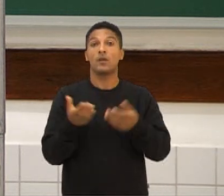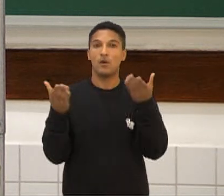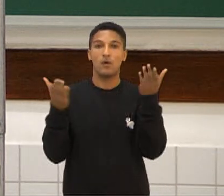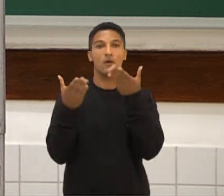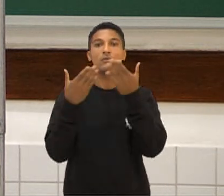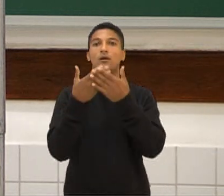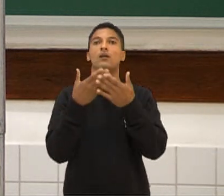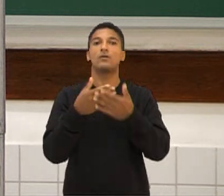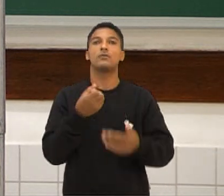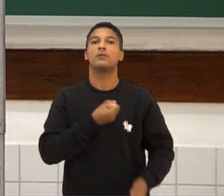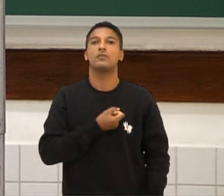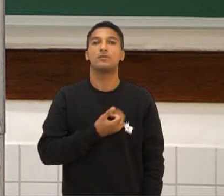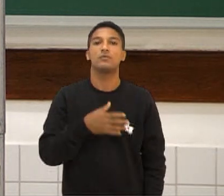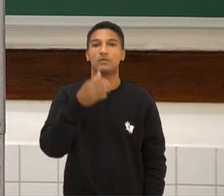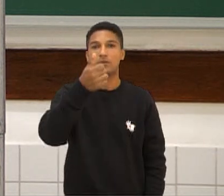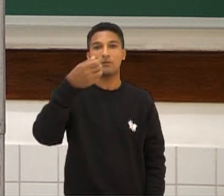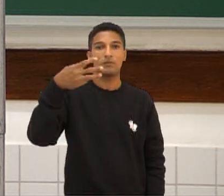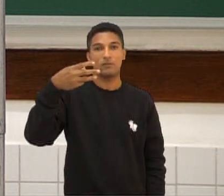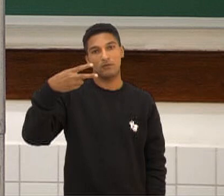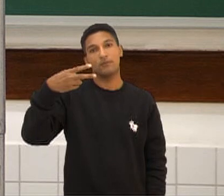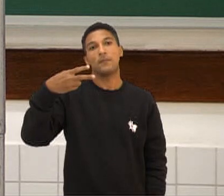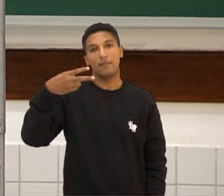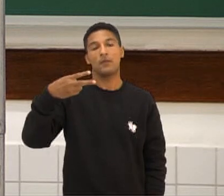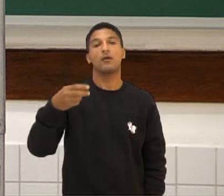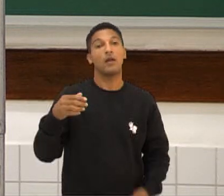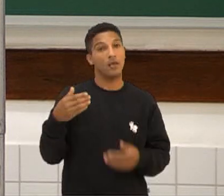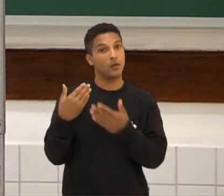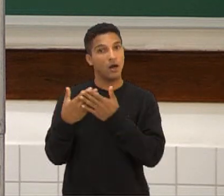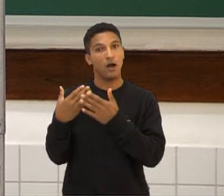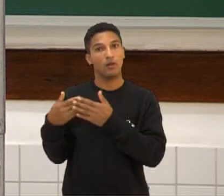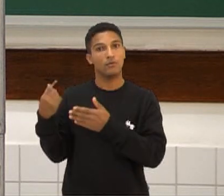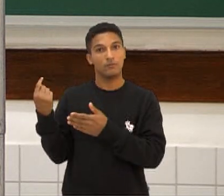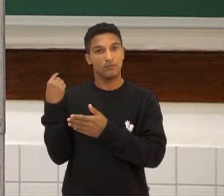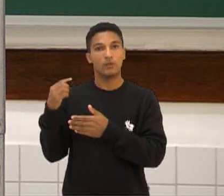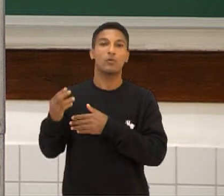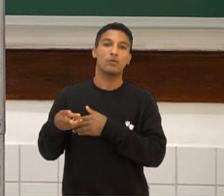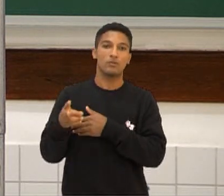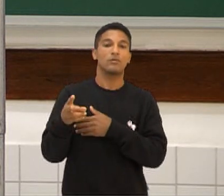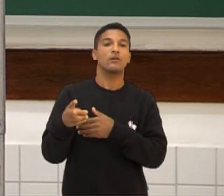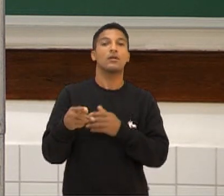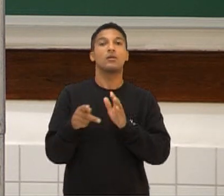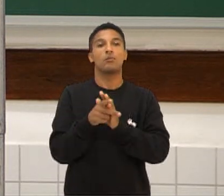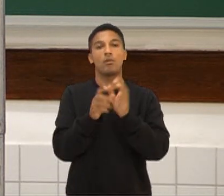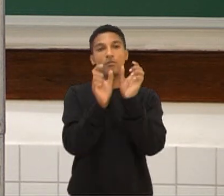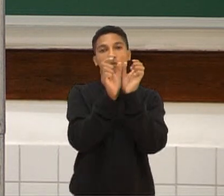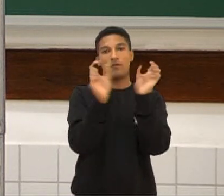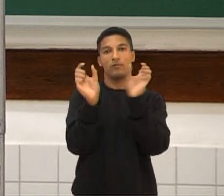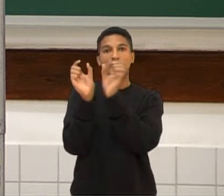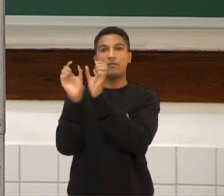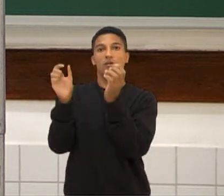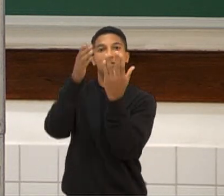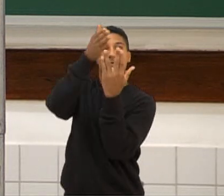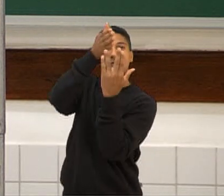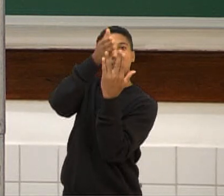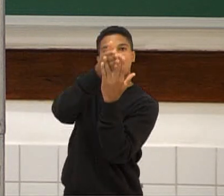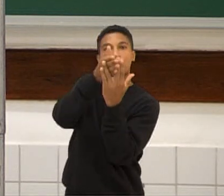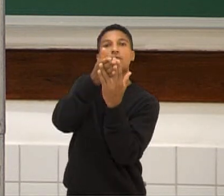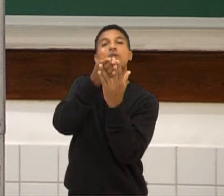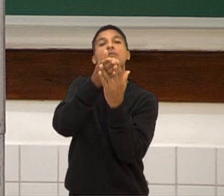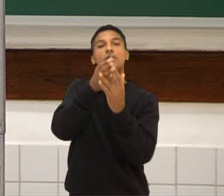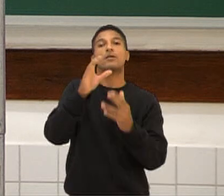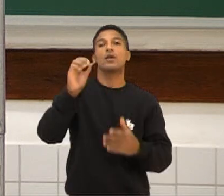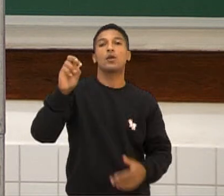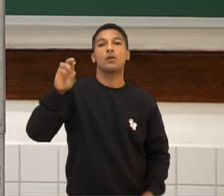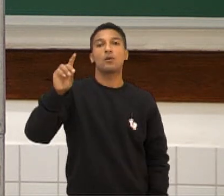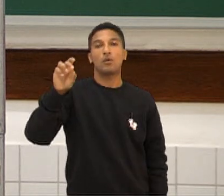número 132, dando continuidade ao período composto por coordenação e